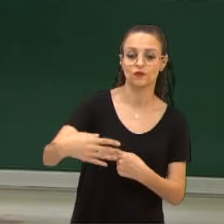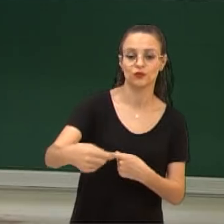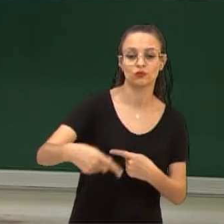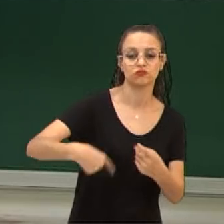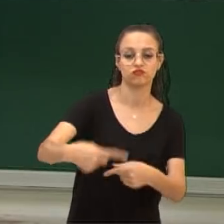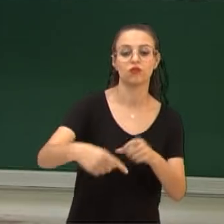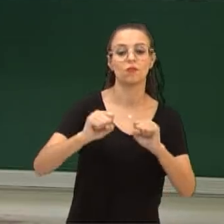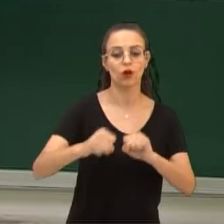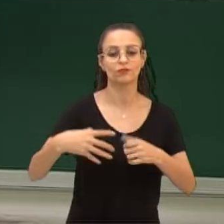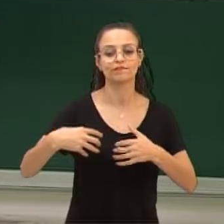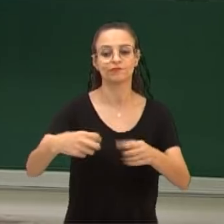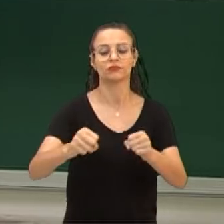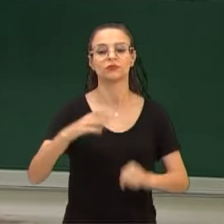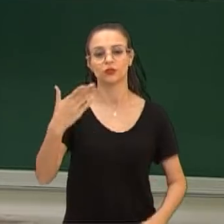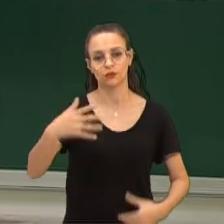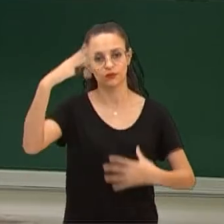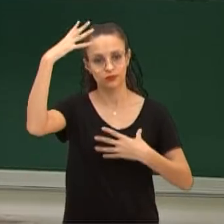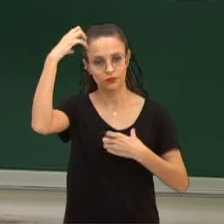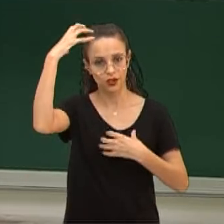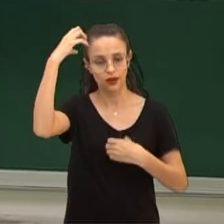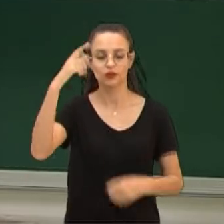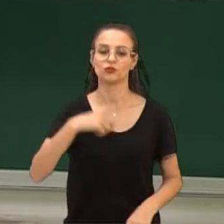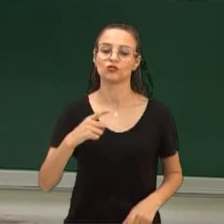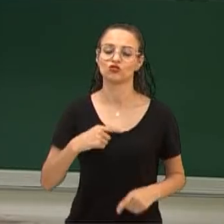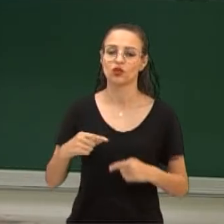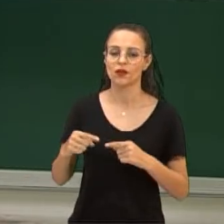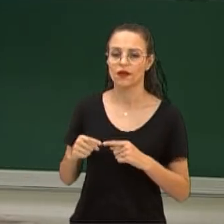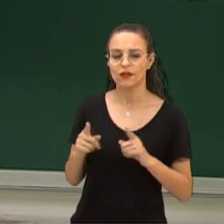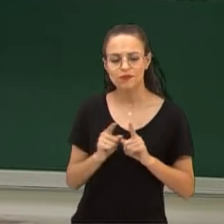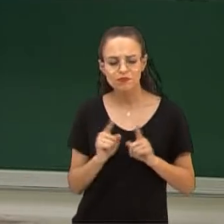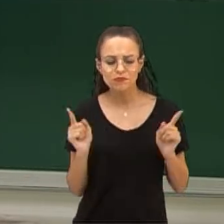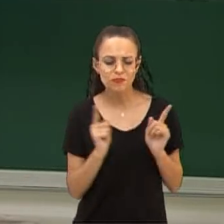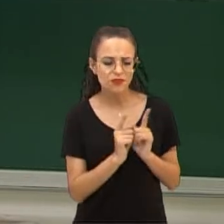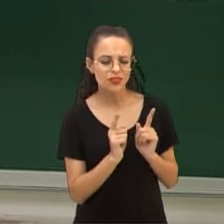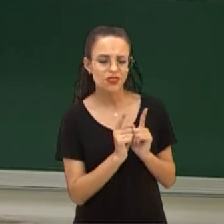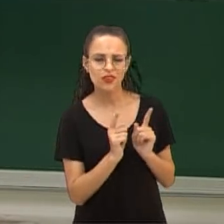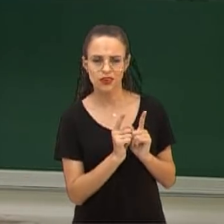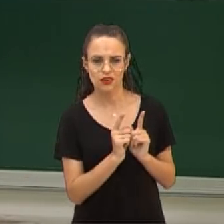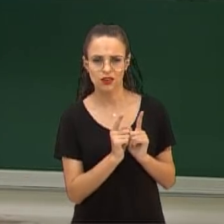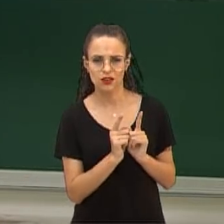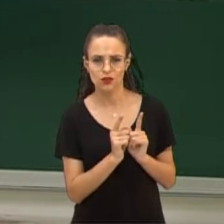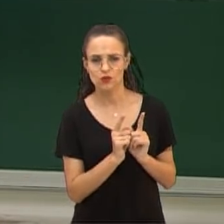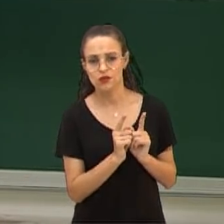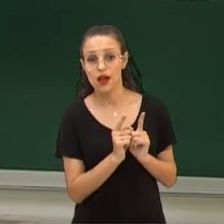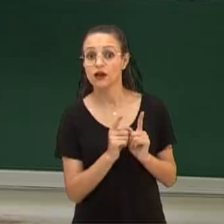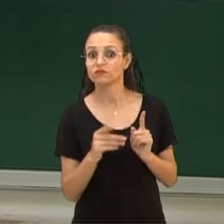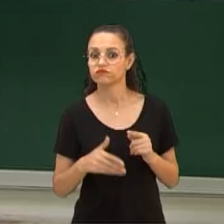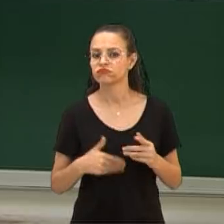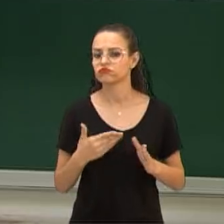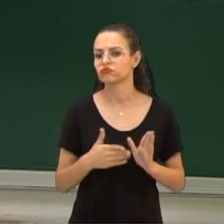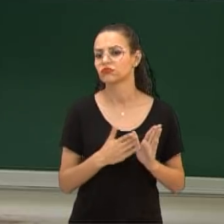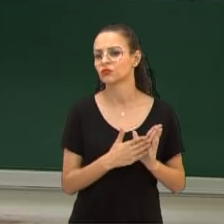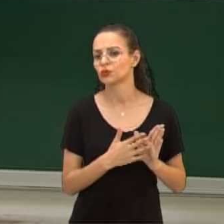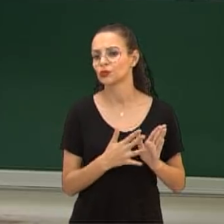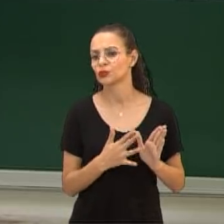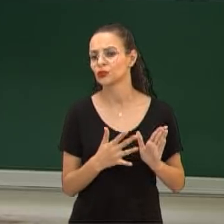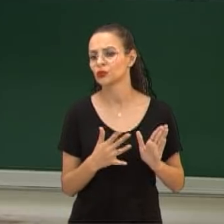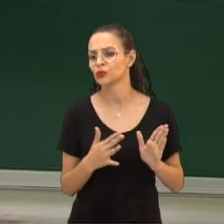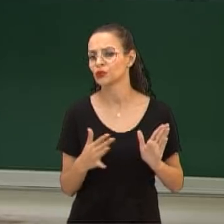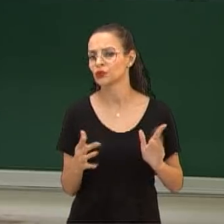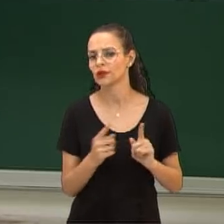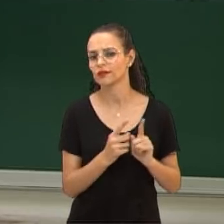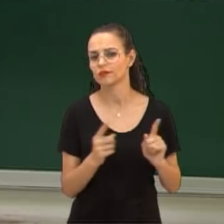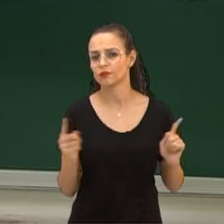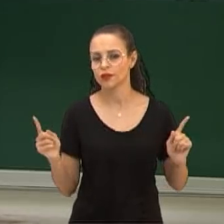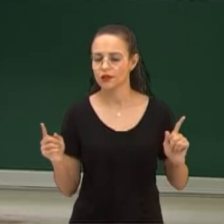assim, o macaco-aranha tinha uma cauda muito pequena, com o passar do tempo ele foi desenvolvendo aquela cauda e ela ficou grande. E